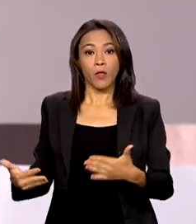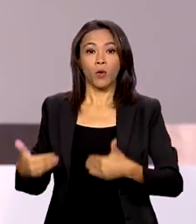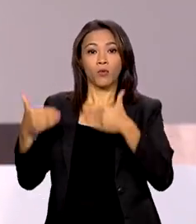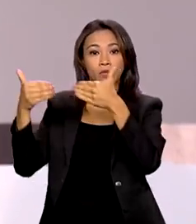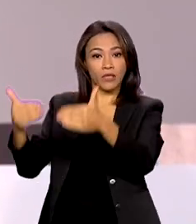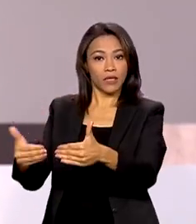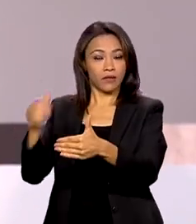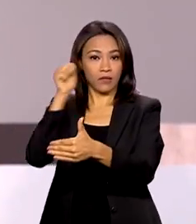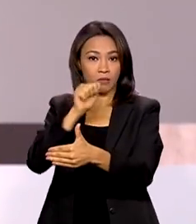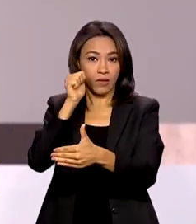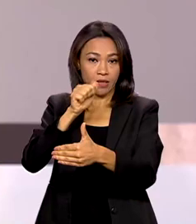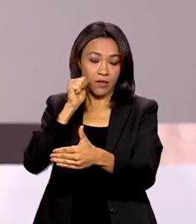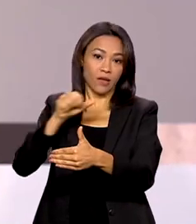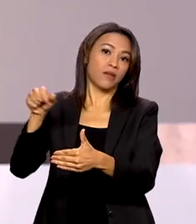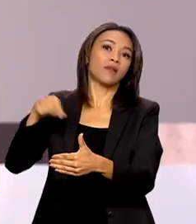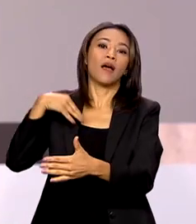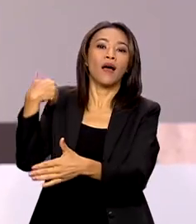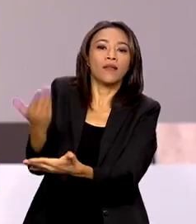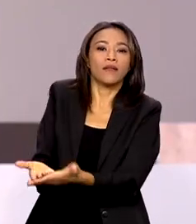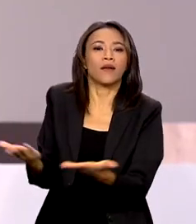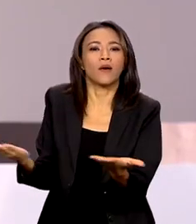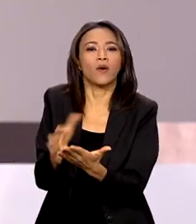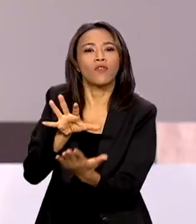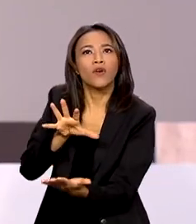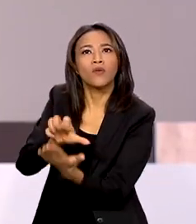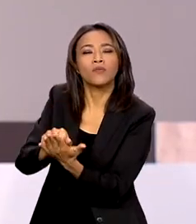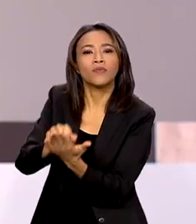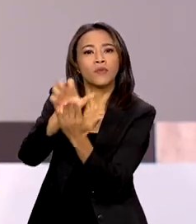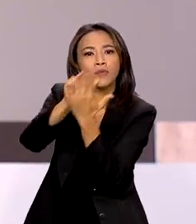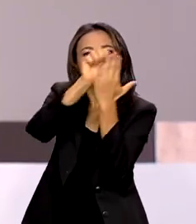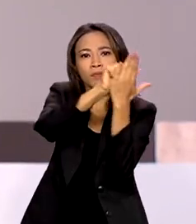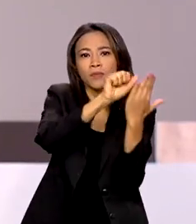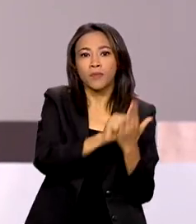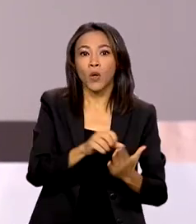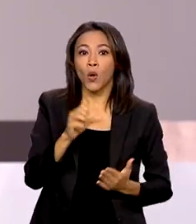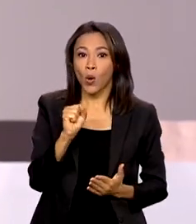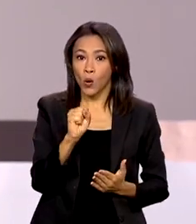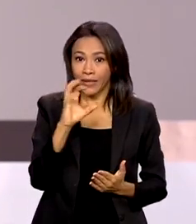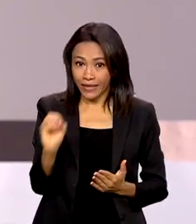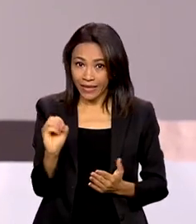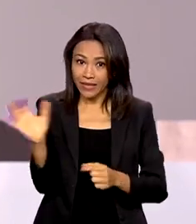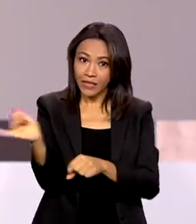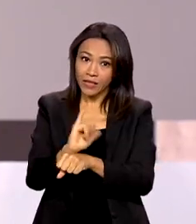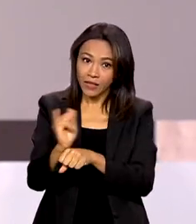das Mulheres, até agora foram mapeados 80 canais do YouTube e 20 do